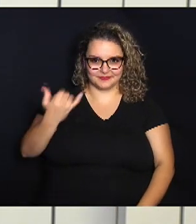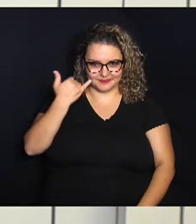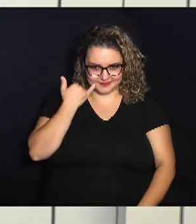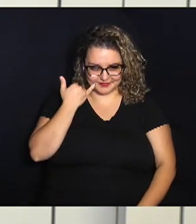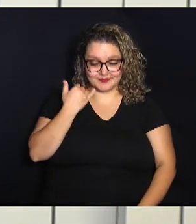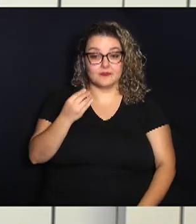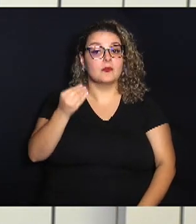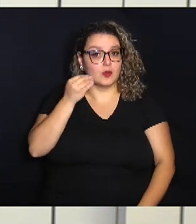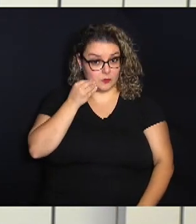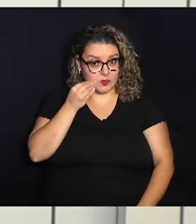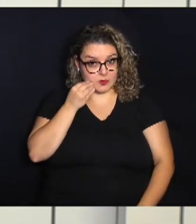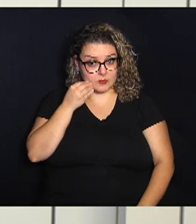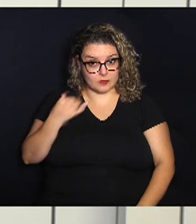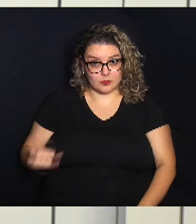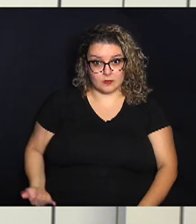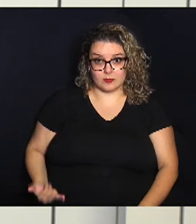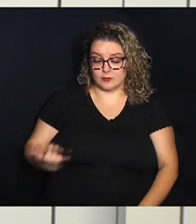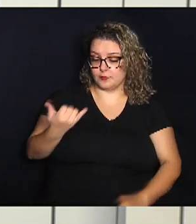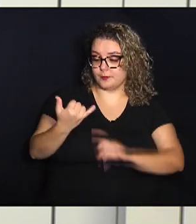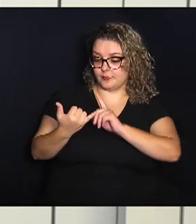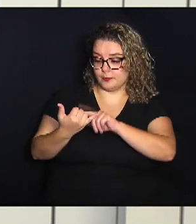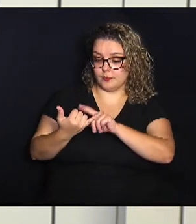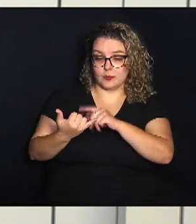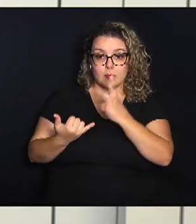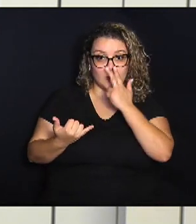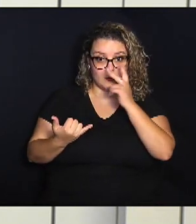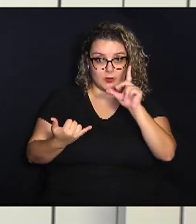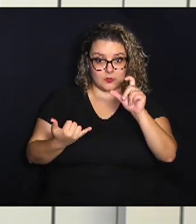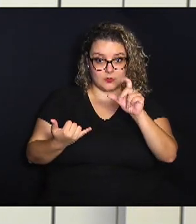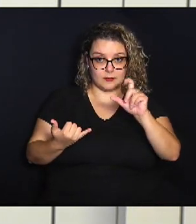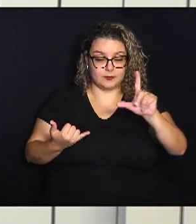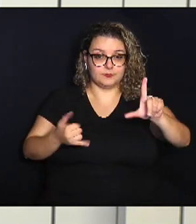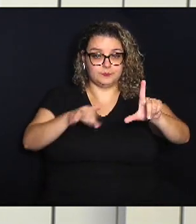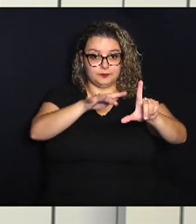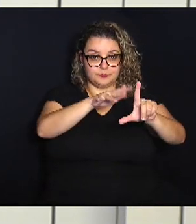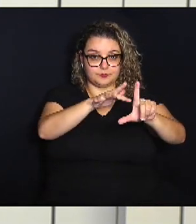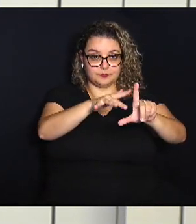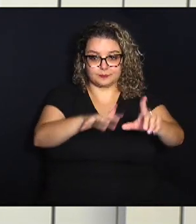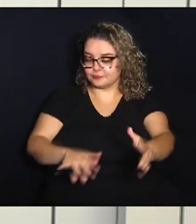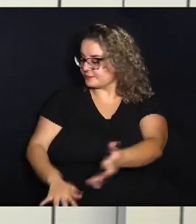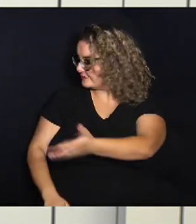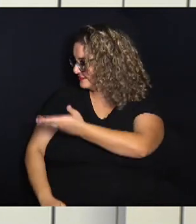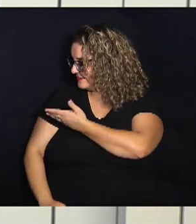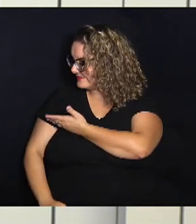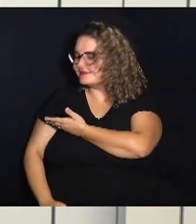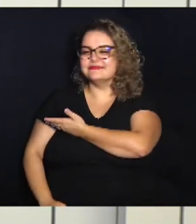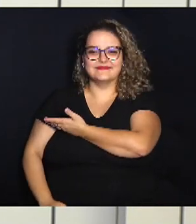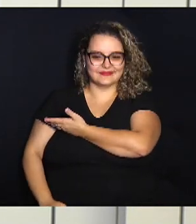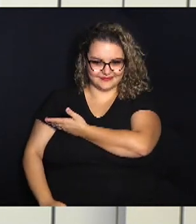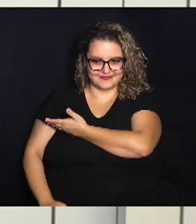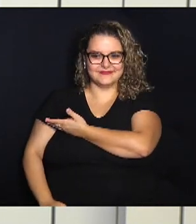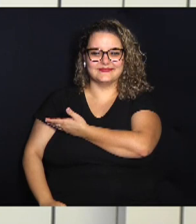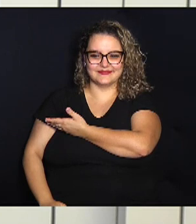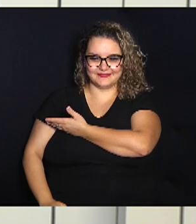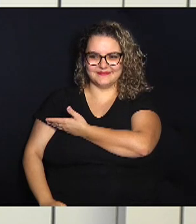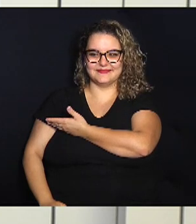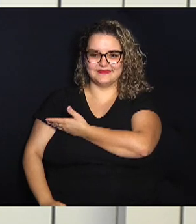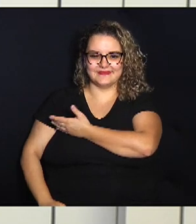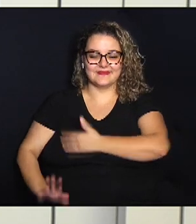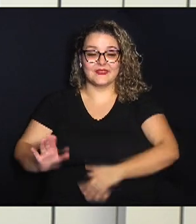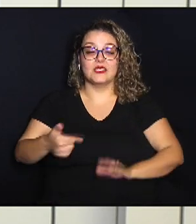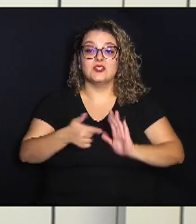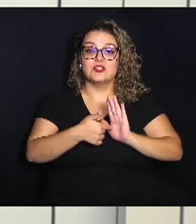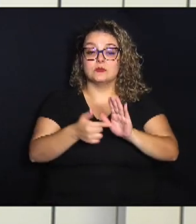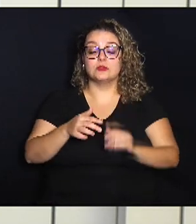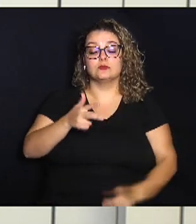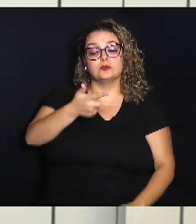ver que dá certo. Você vai abrir a câmera do seu celular e apontar aqui, ó, para este QR Code. Porque aí já vai aparecer uma mensagem